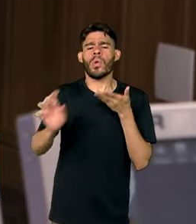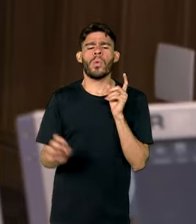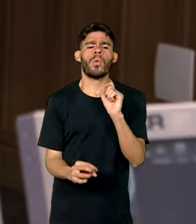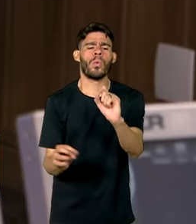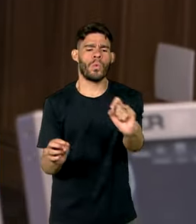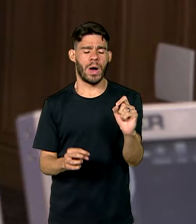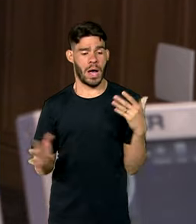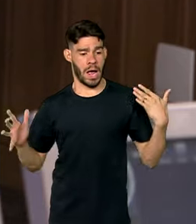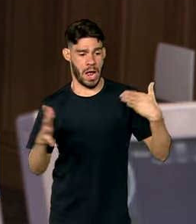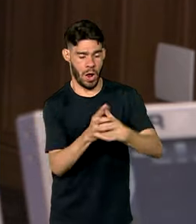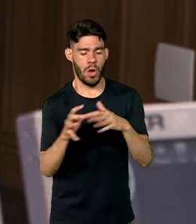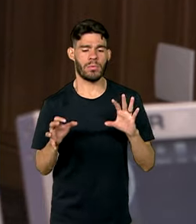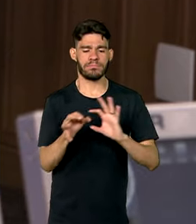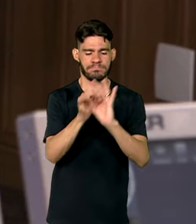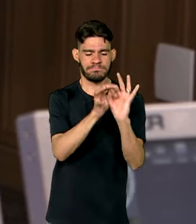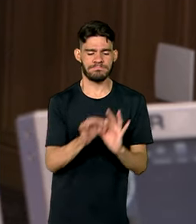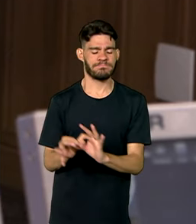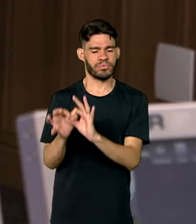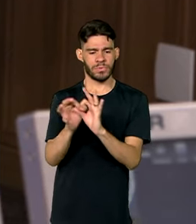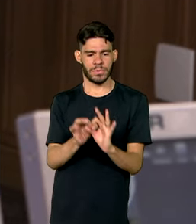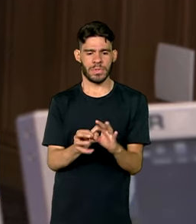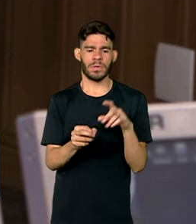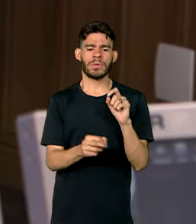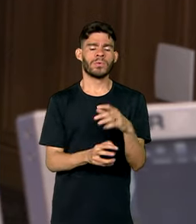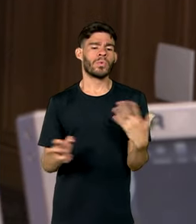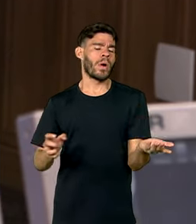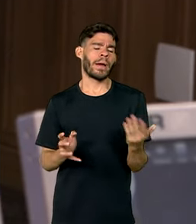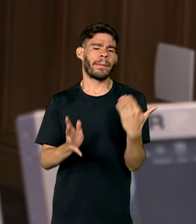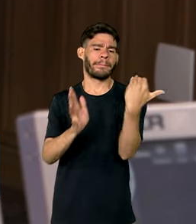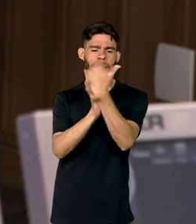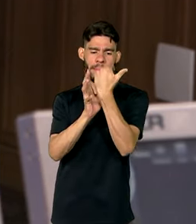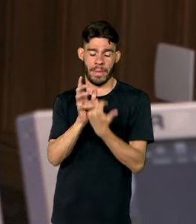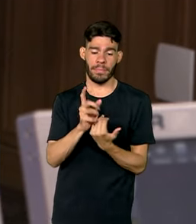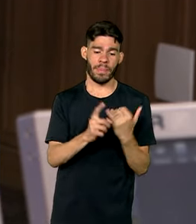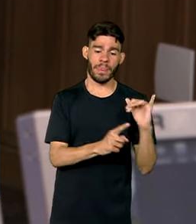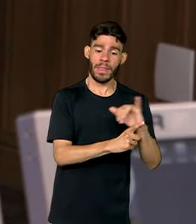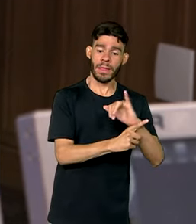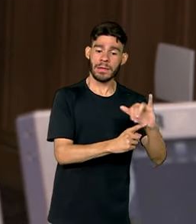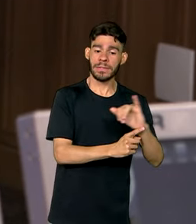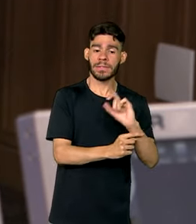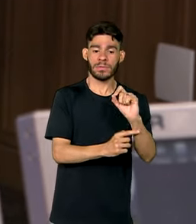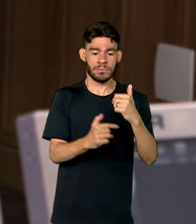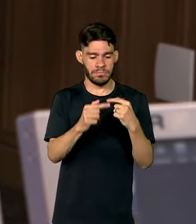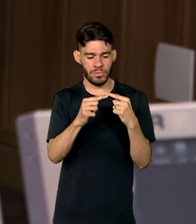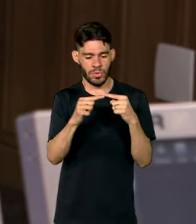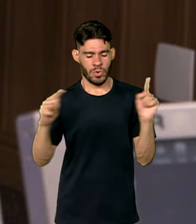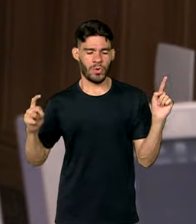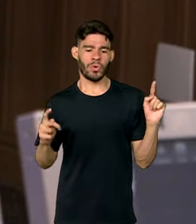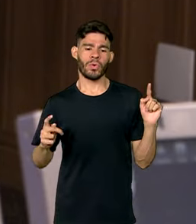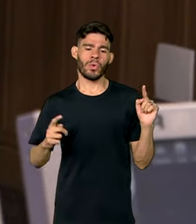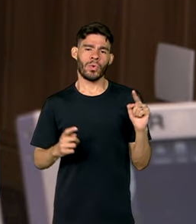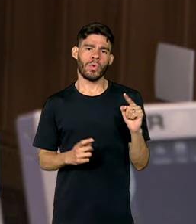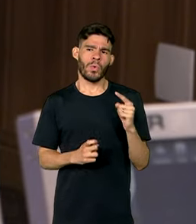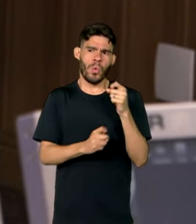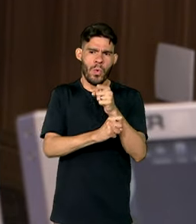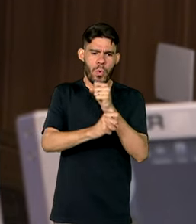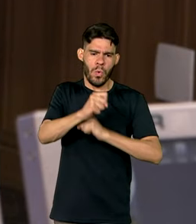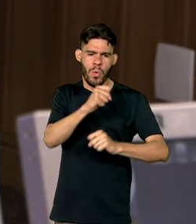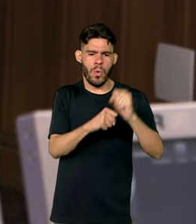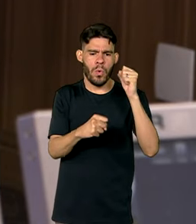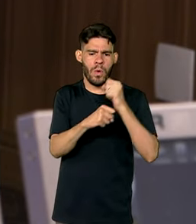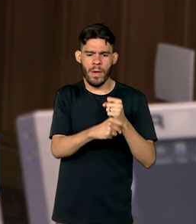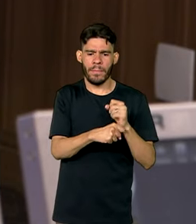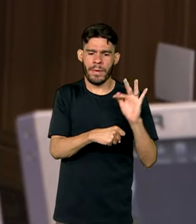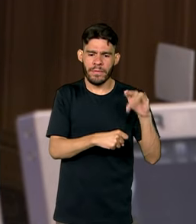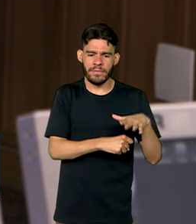agora para conectar as escolas e que ações é a estratégia né quando a gente lançou no começo no final do ano passado